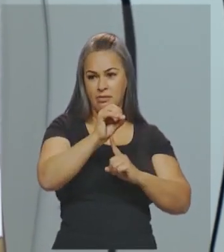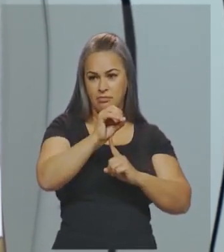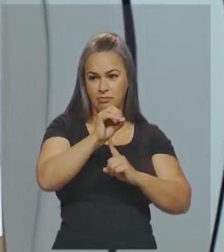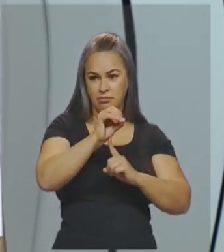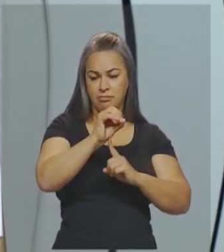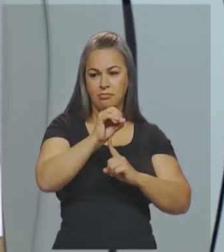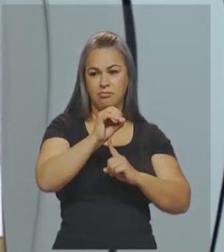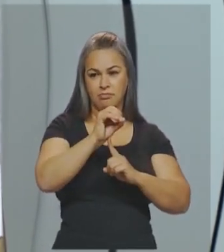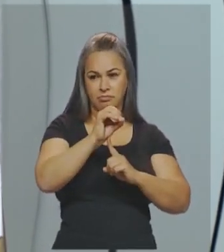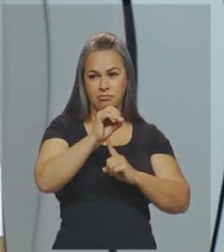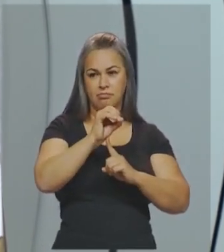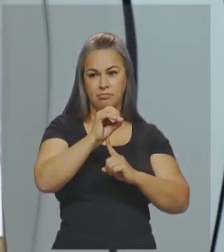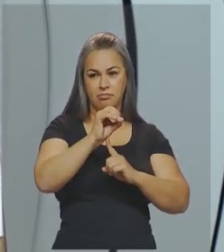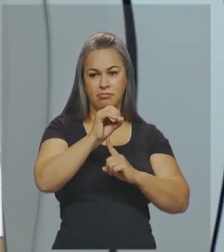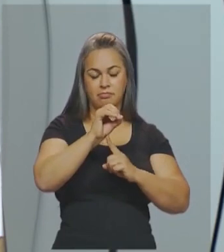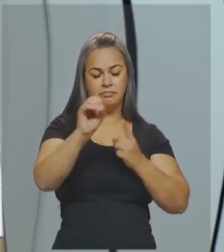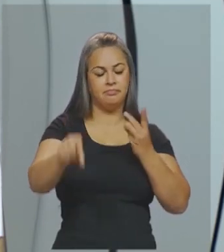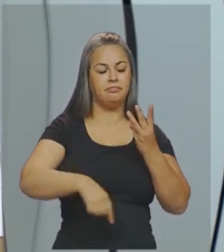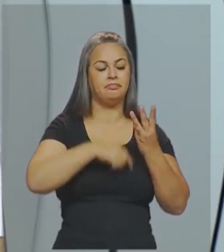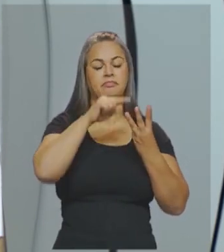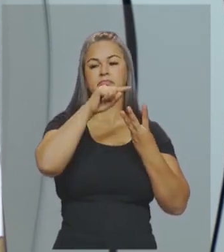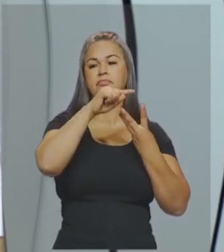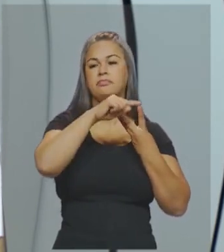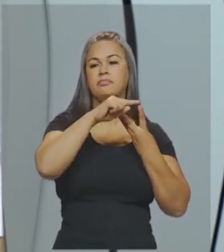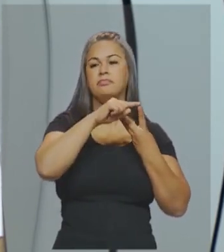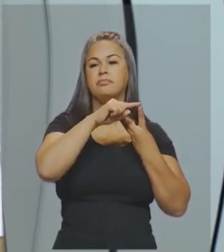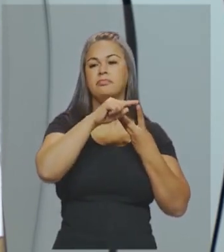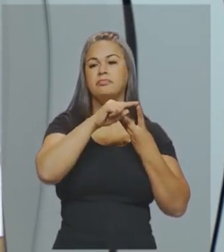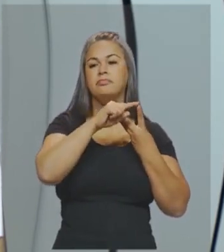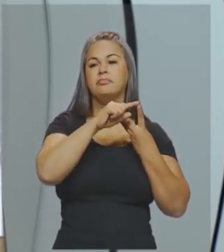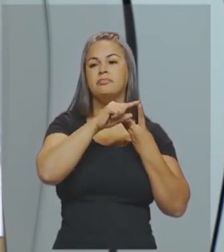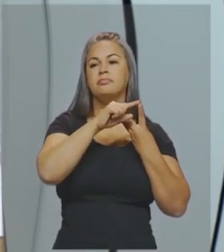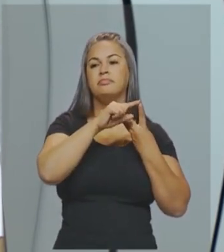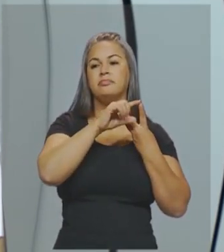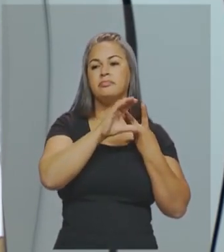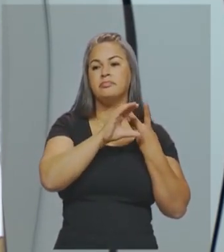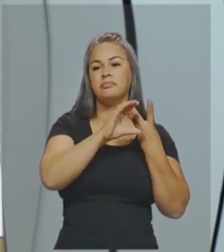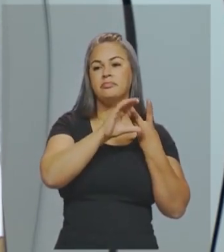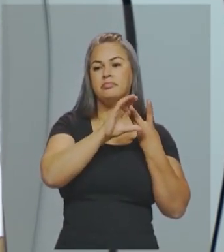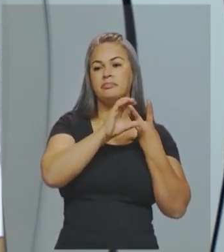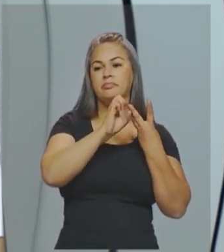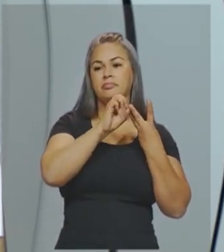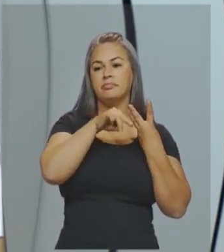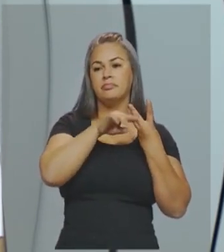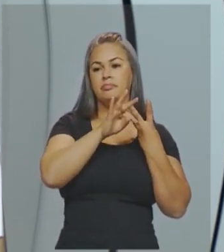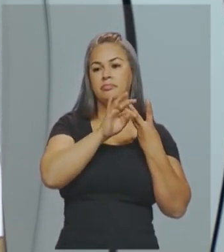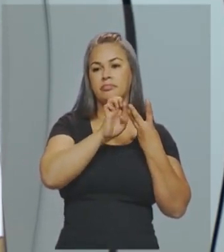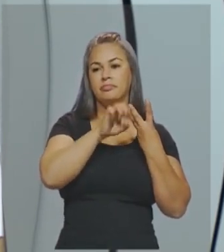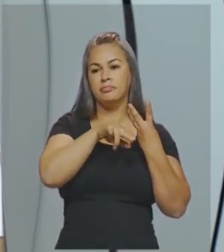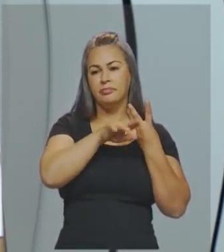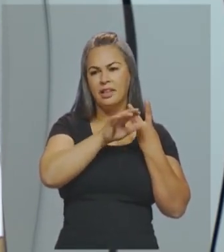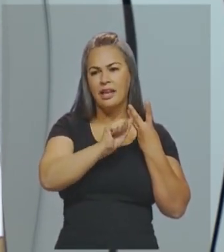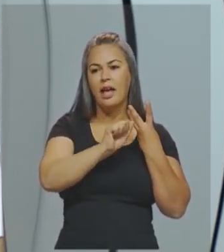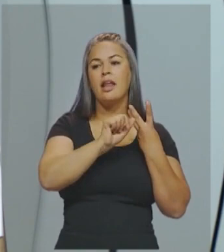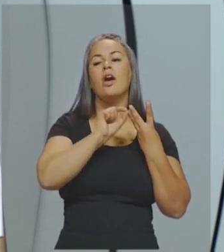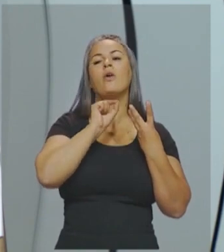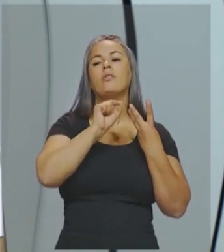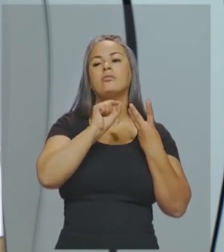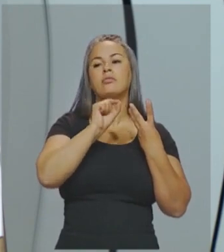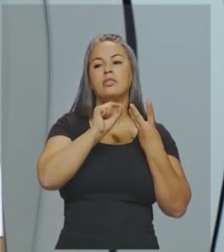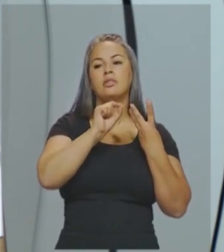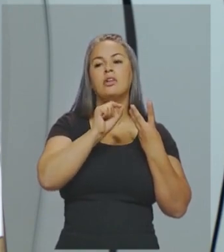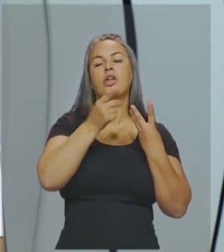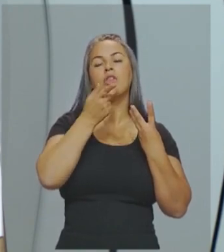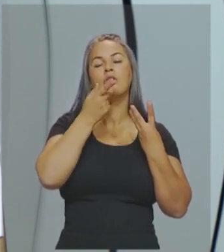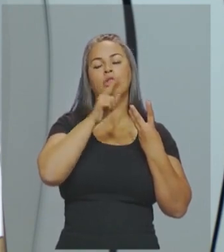vale 10. A centena, né, é 10 vezes 10. Centena, como o próprio